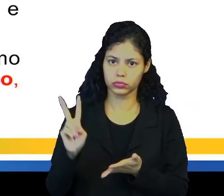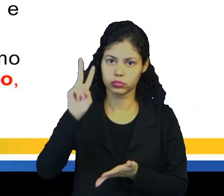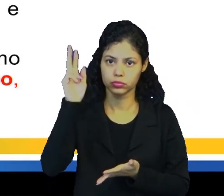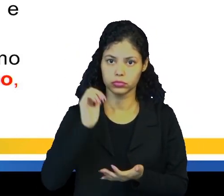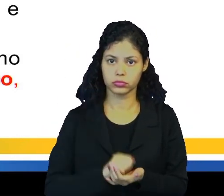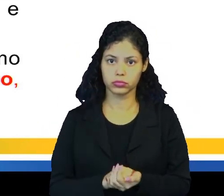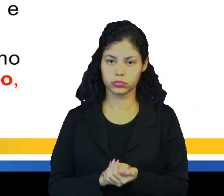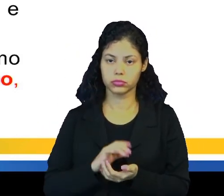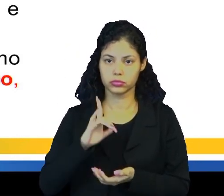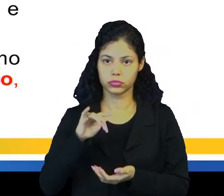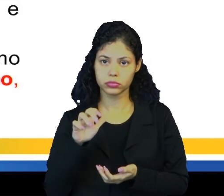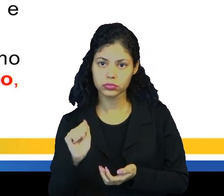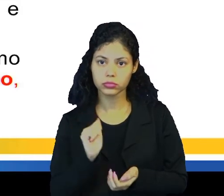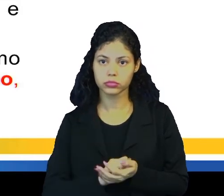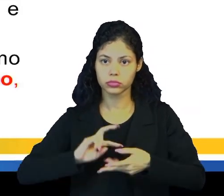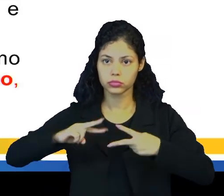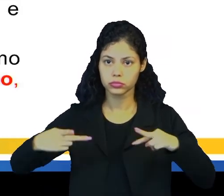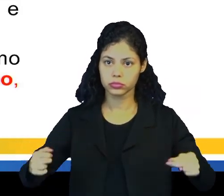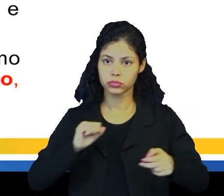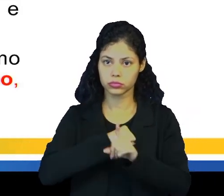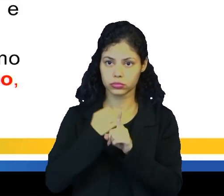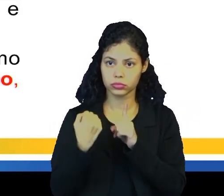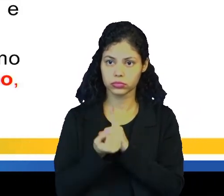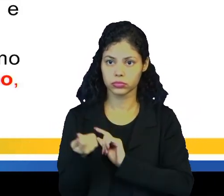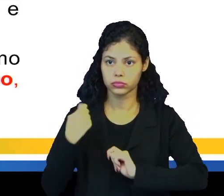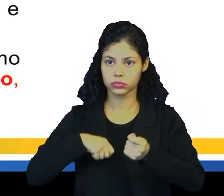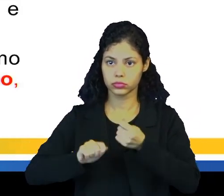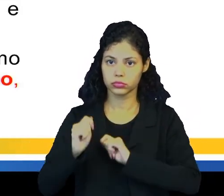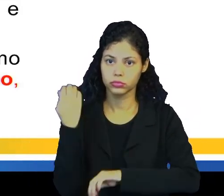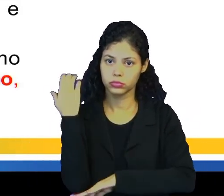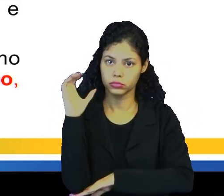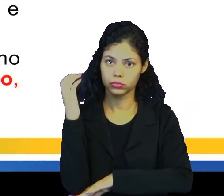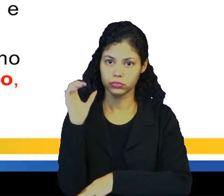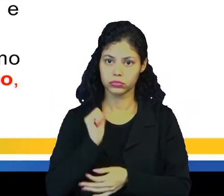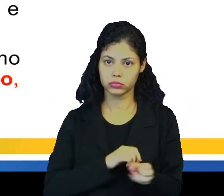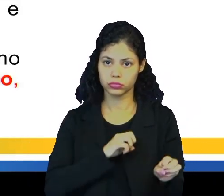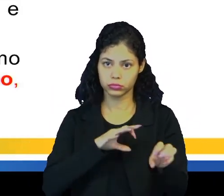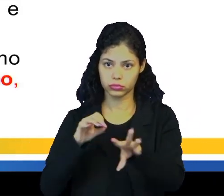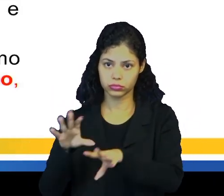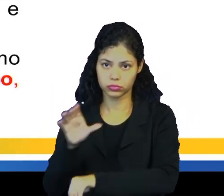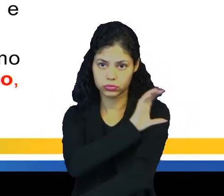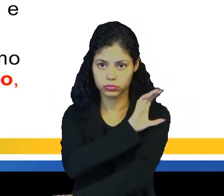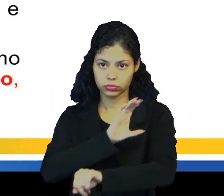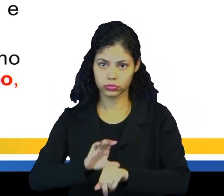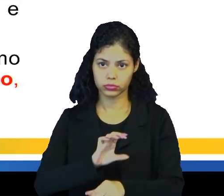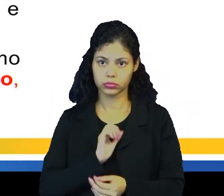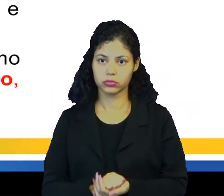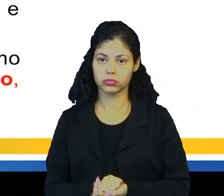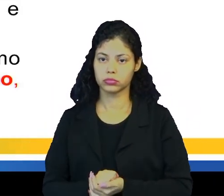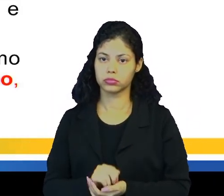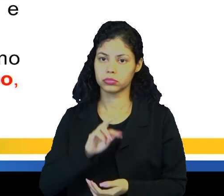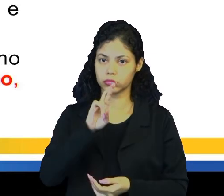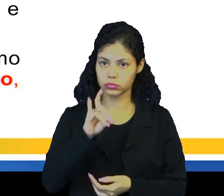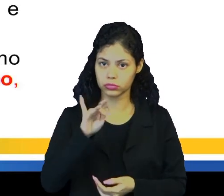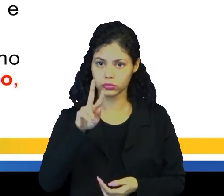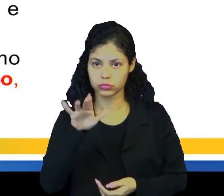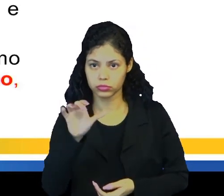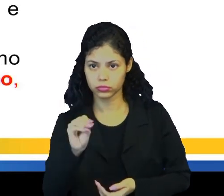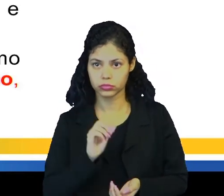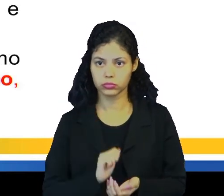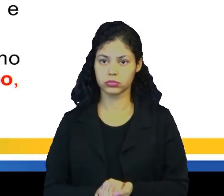como ecológico, genético, social, econômico, científico, educacional,